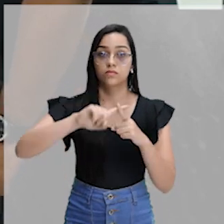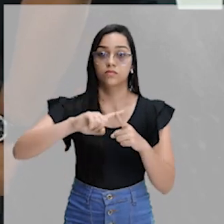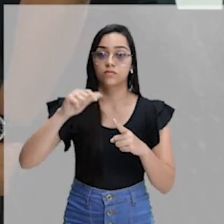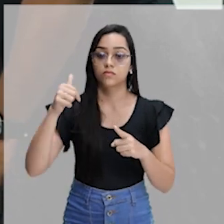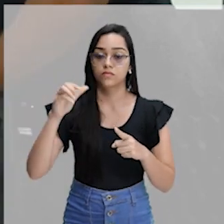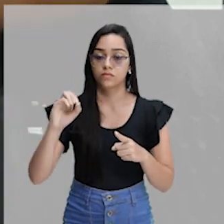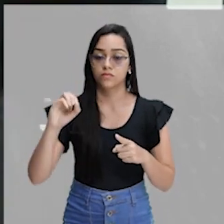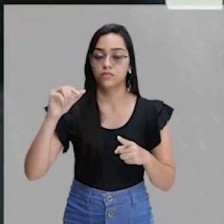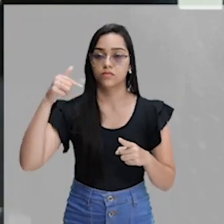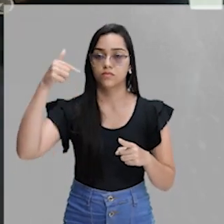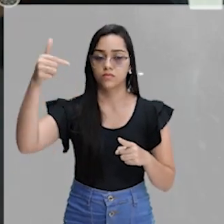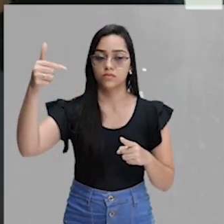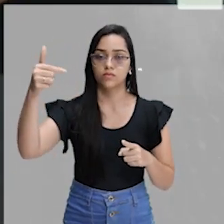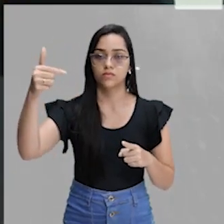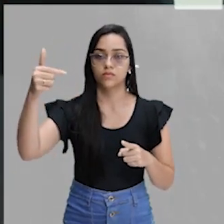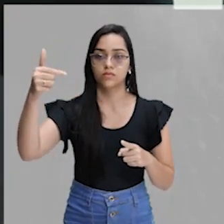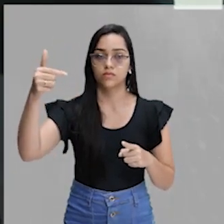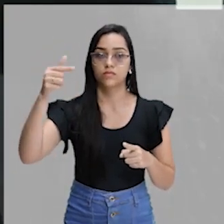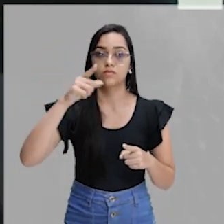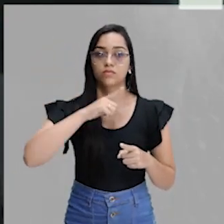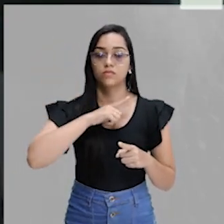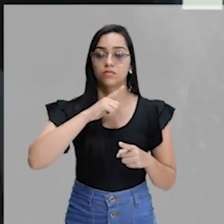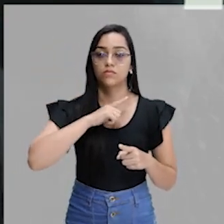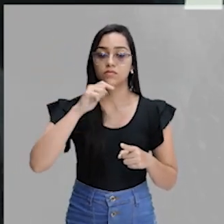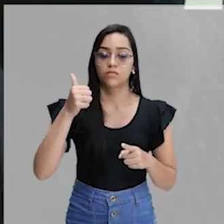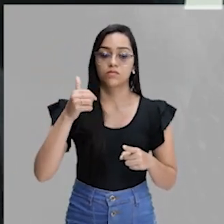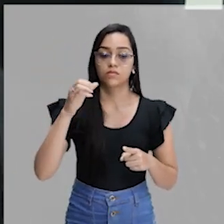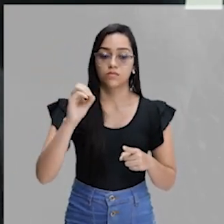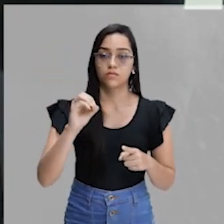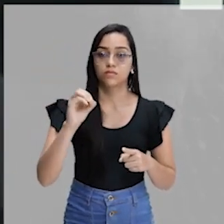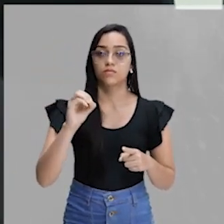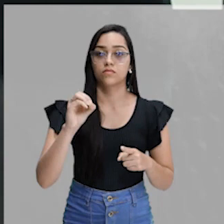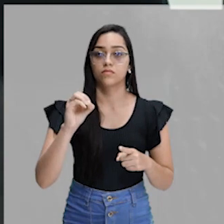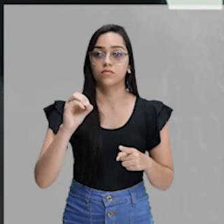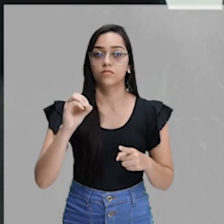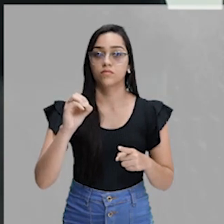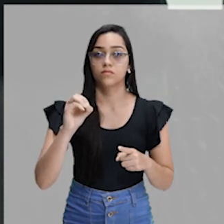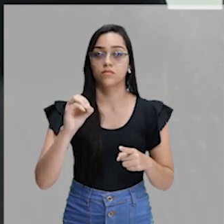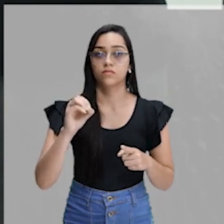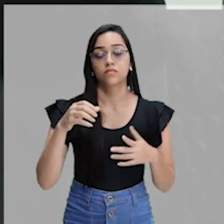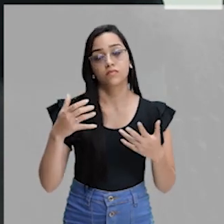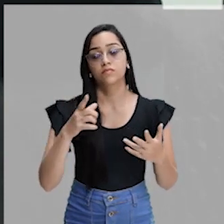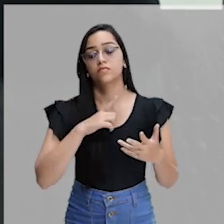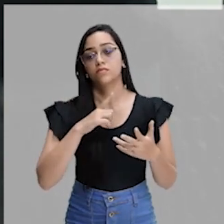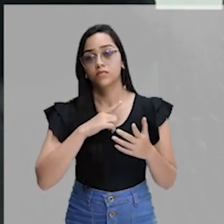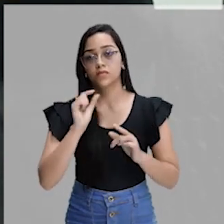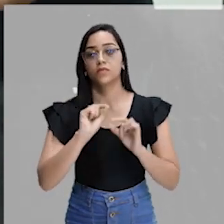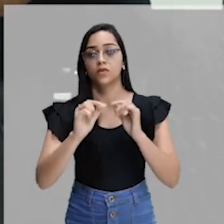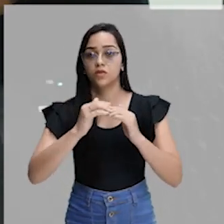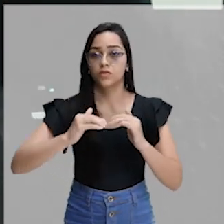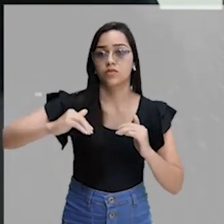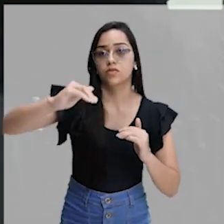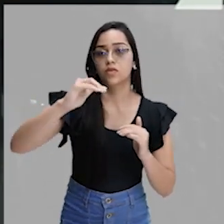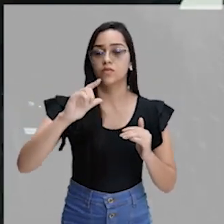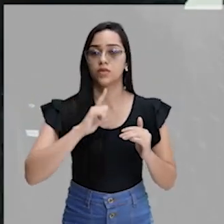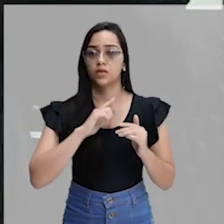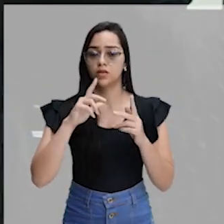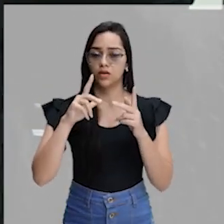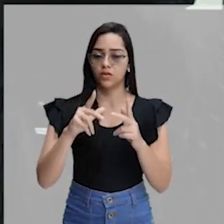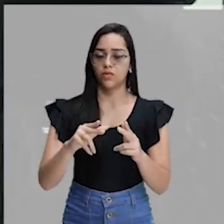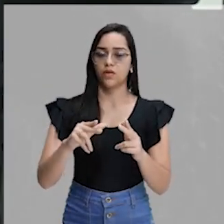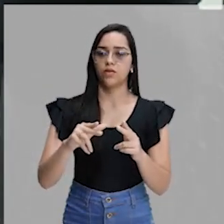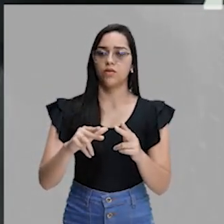Vezes 10 ao quadrado. Esse 10, né, ele sobe, né, e